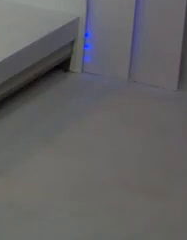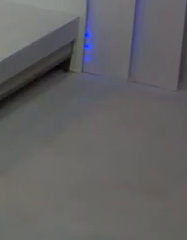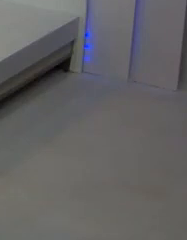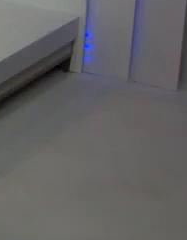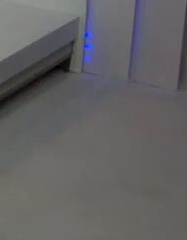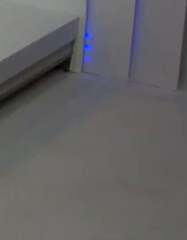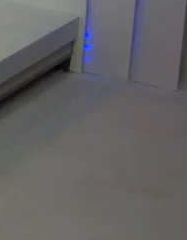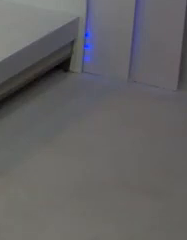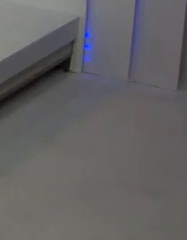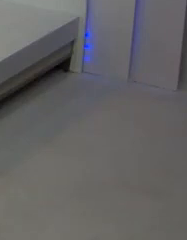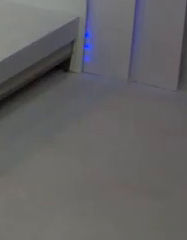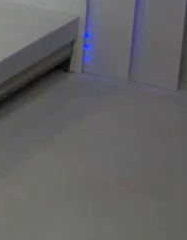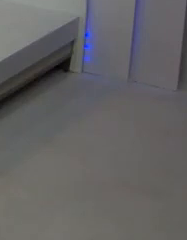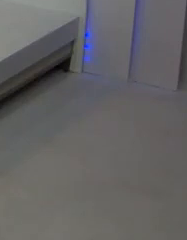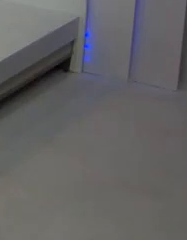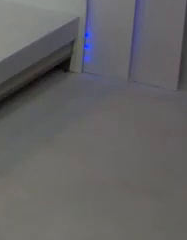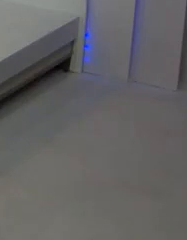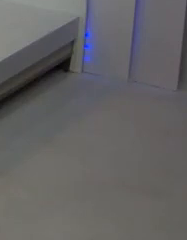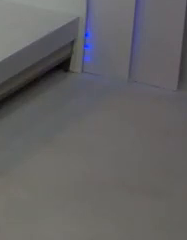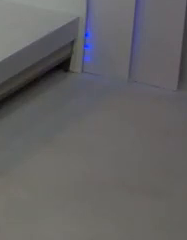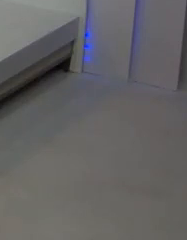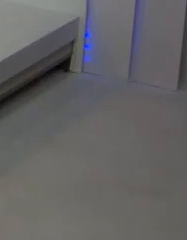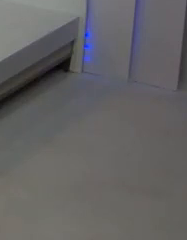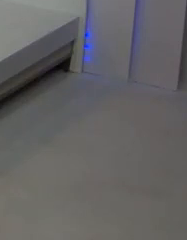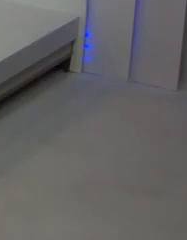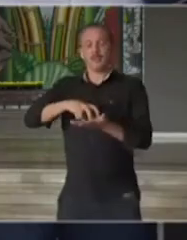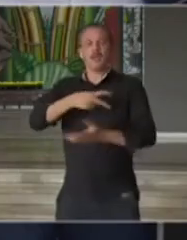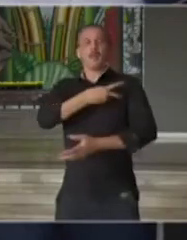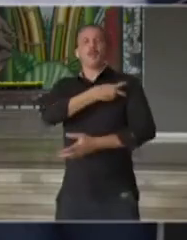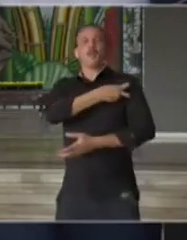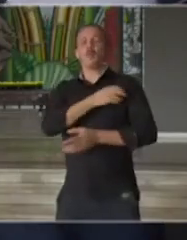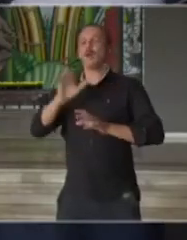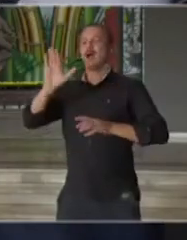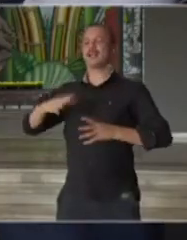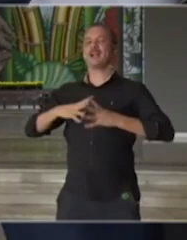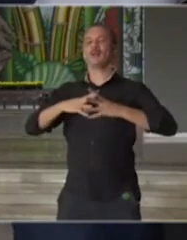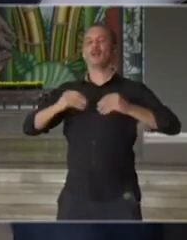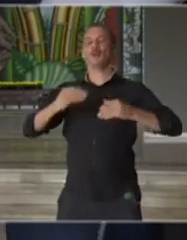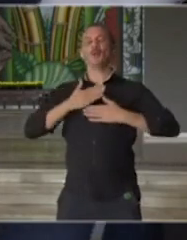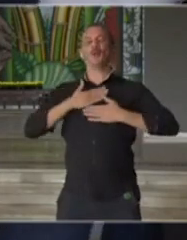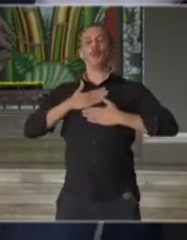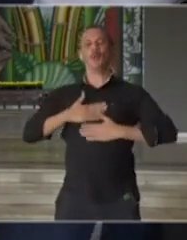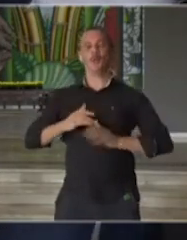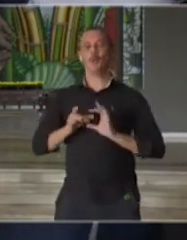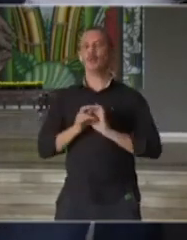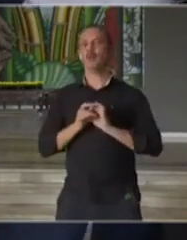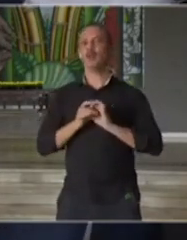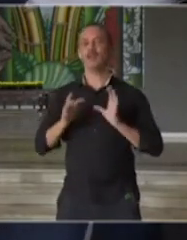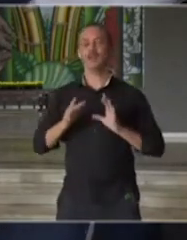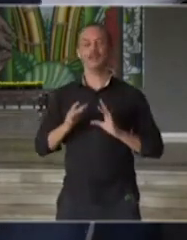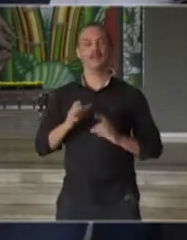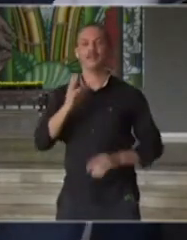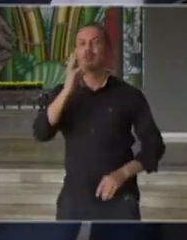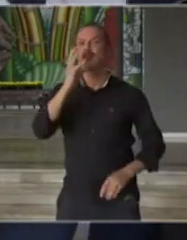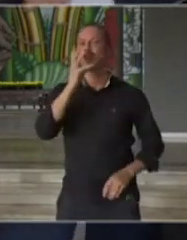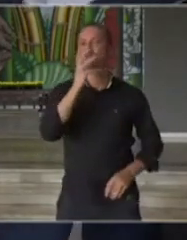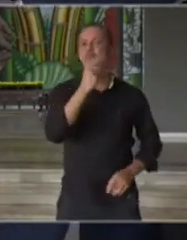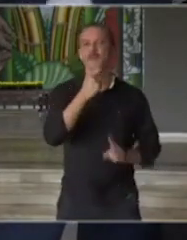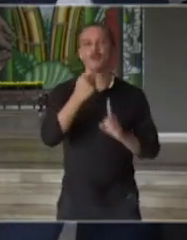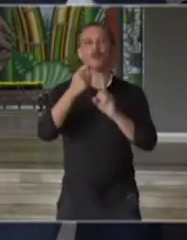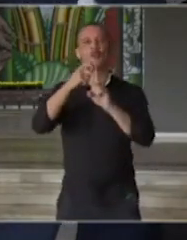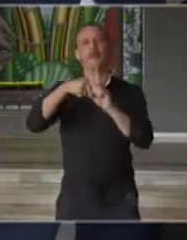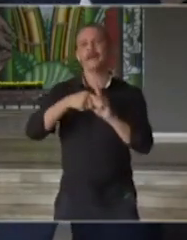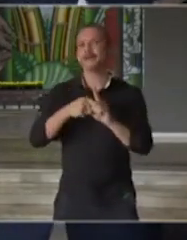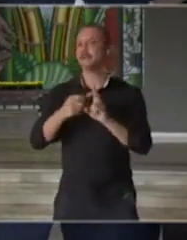E o governador de São Paulo, João Dória, anunciou agora há pouco medidas mais restritivas no estado para o combate ao coronavírus. Você vê